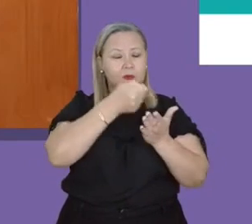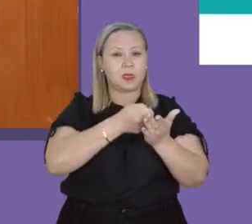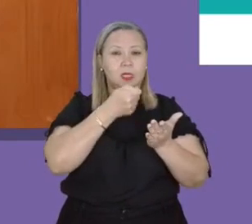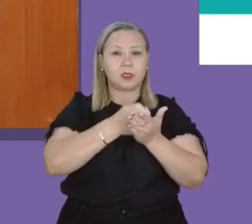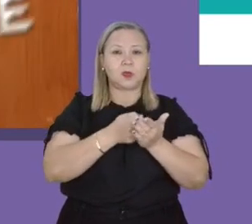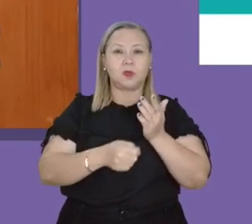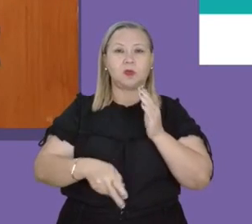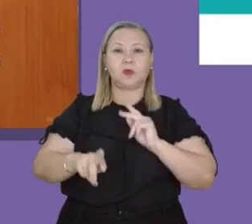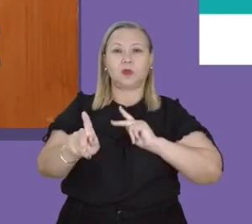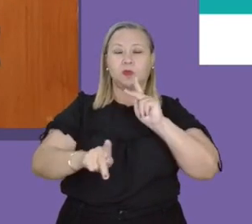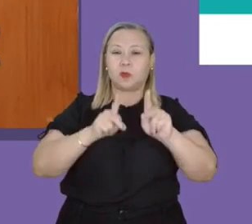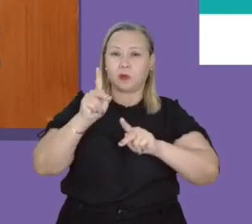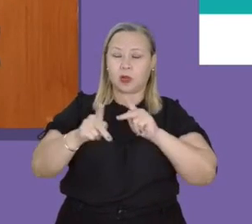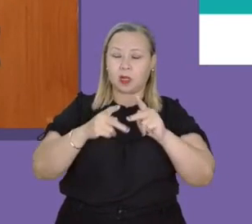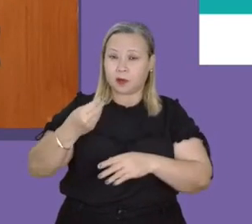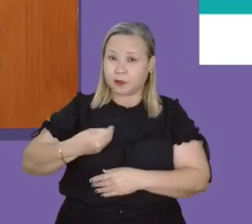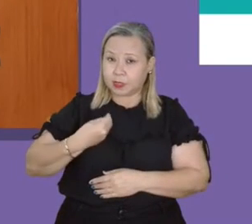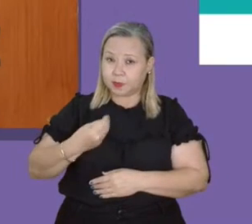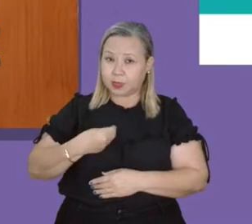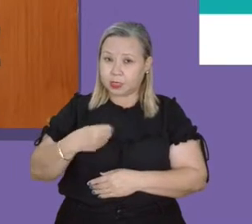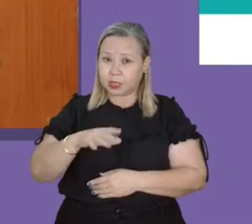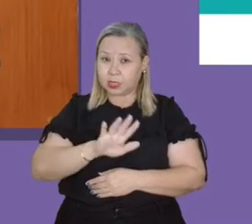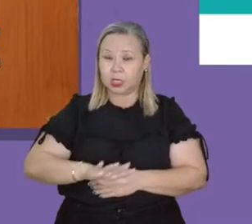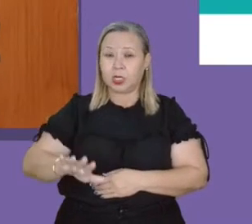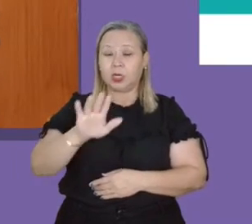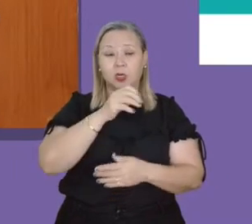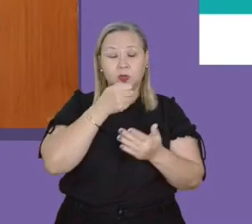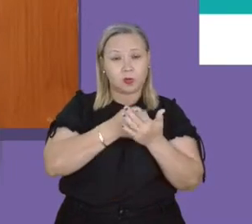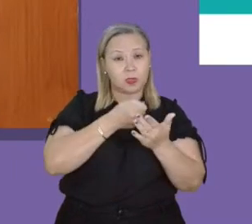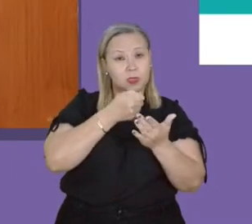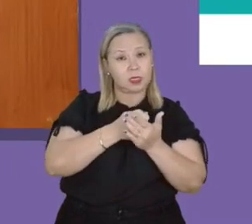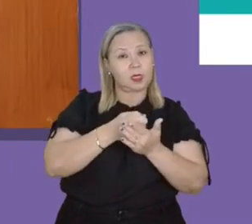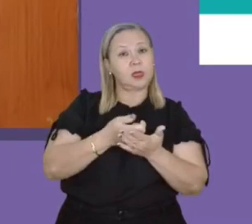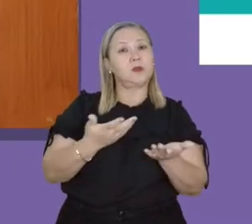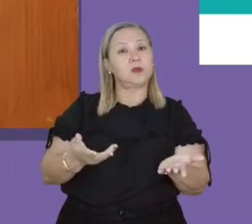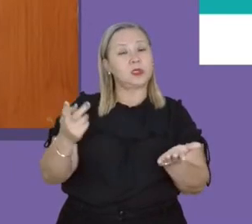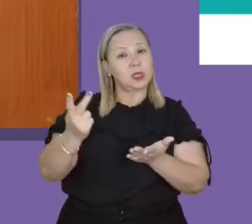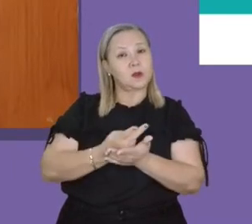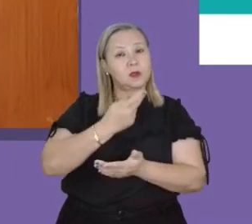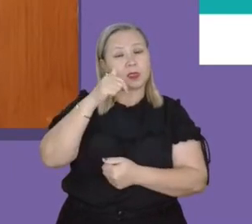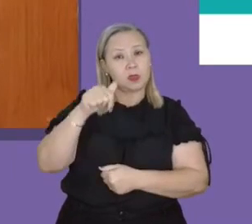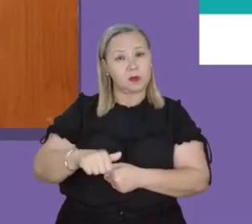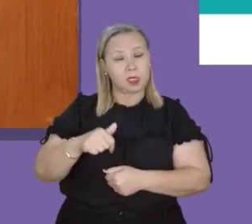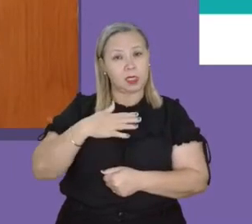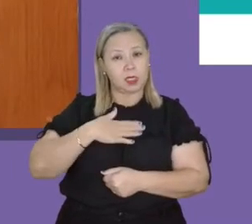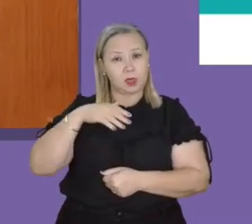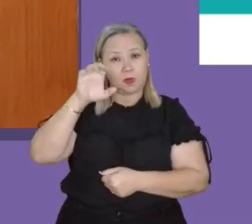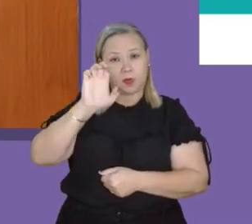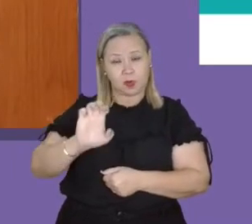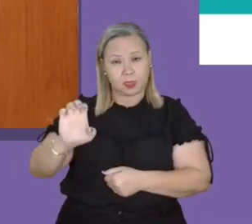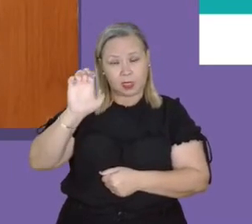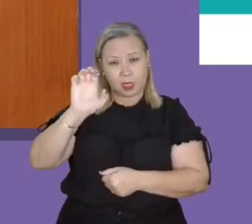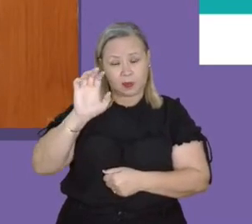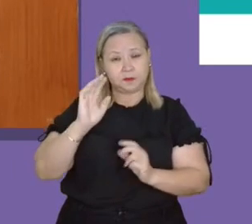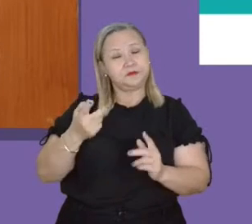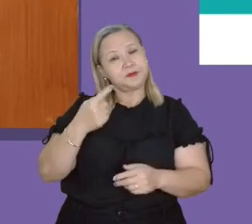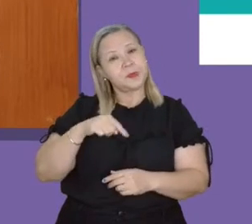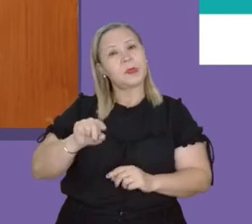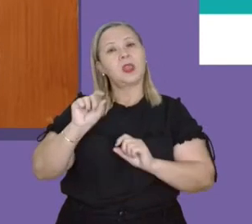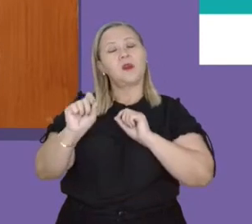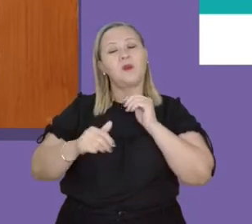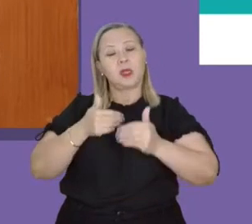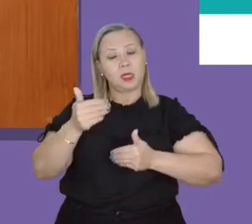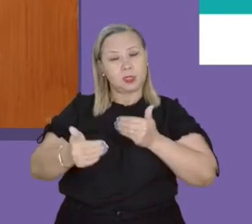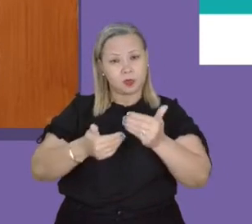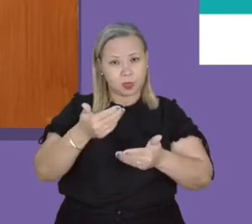estava sempre presente, aliás, em todas as lutas que aconteciam aqui no meu estado. E foi assim, foi nesse